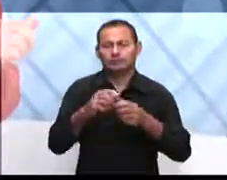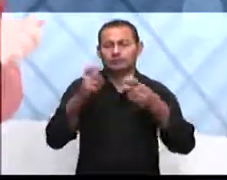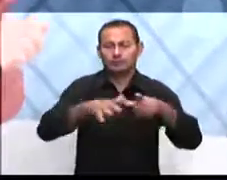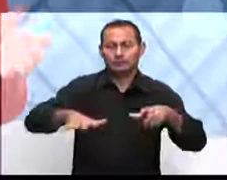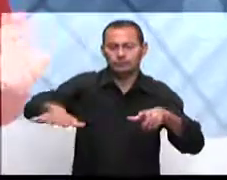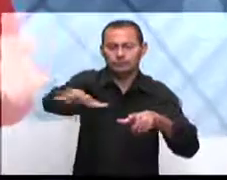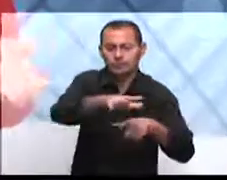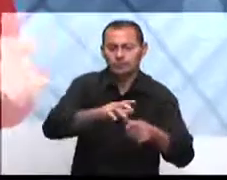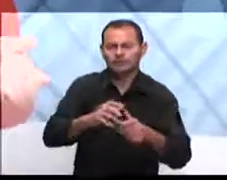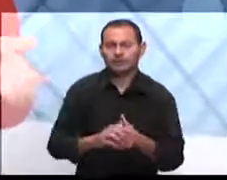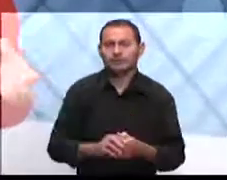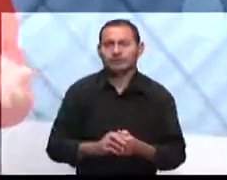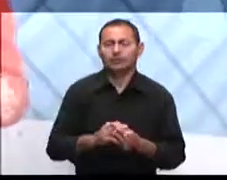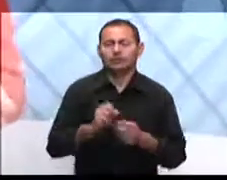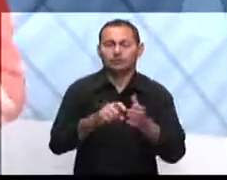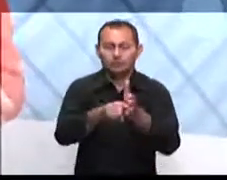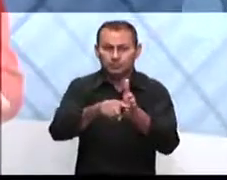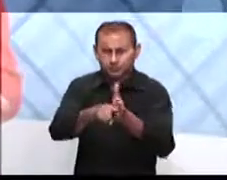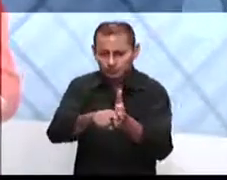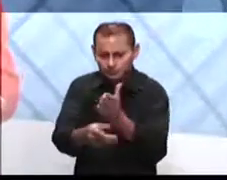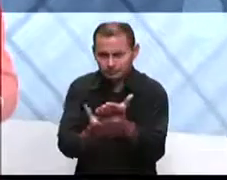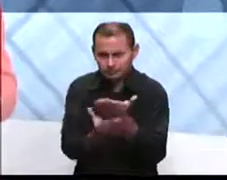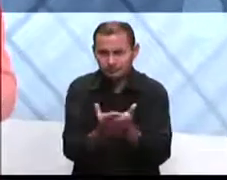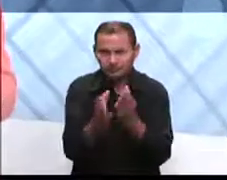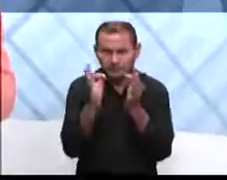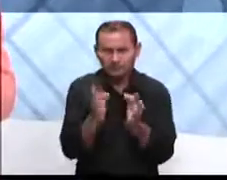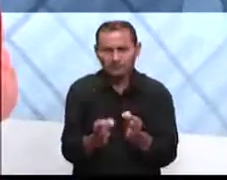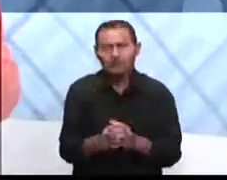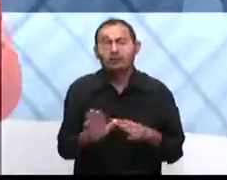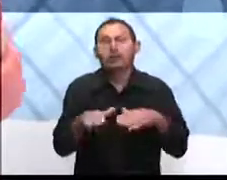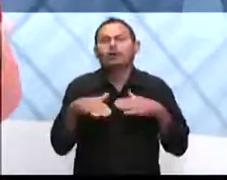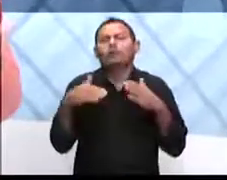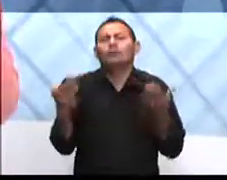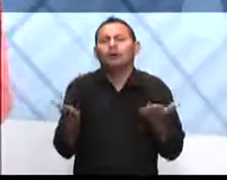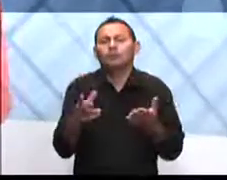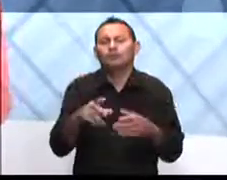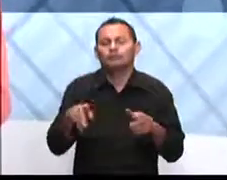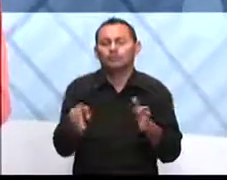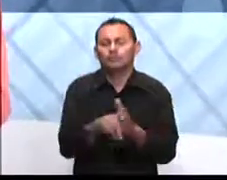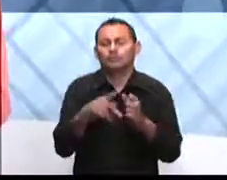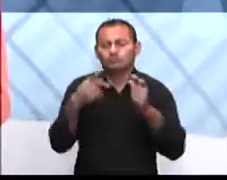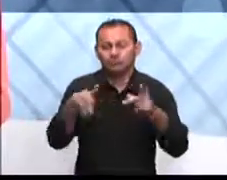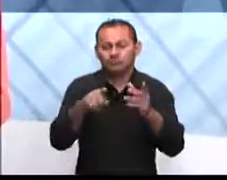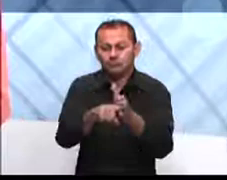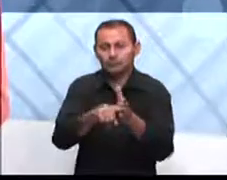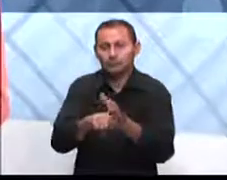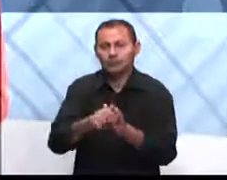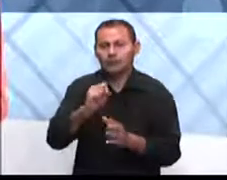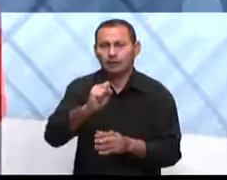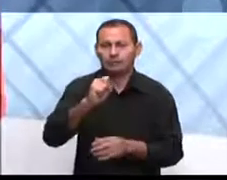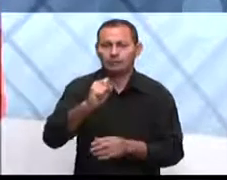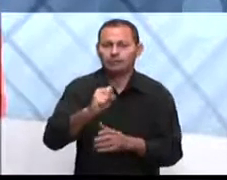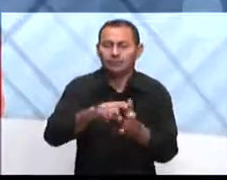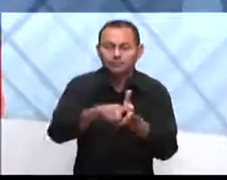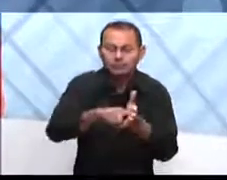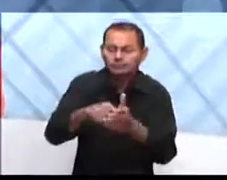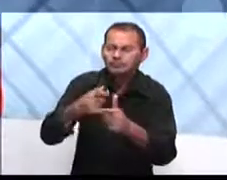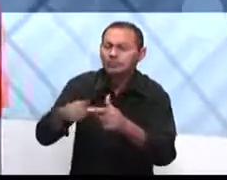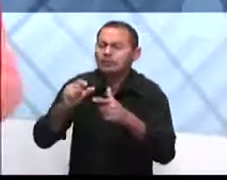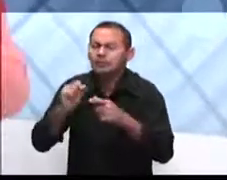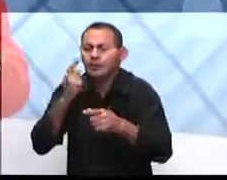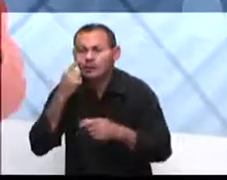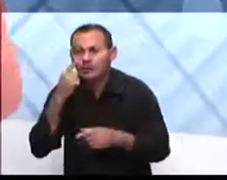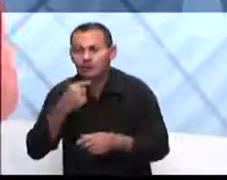do problema de pesquisa, tá? E qual que é a natureza desse problema de pesquisa, pessoal? Eu